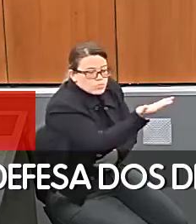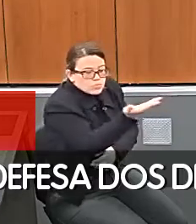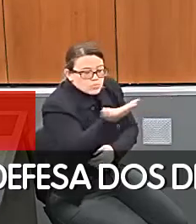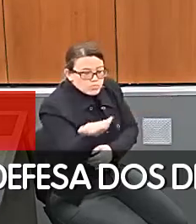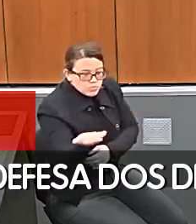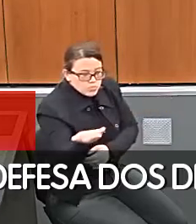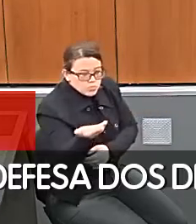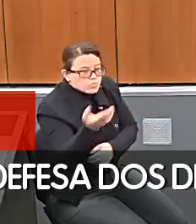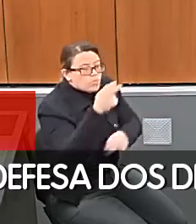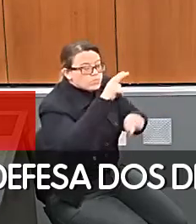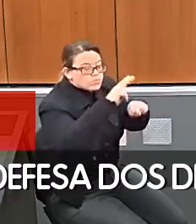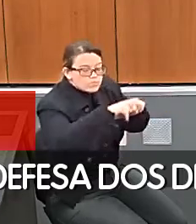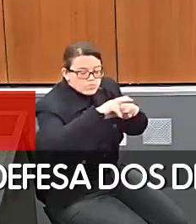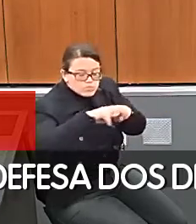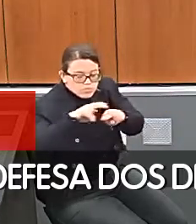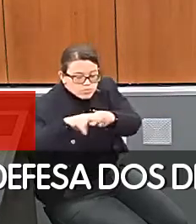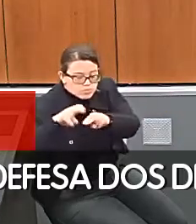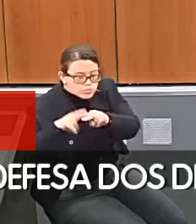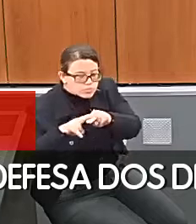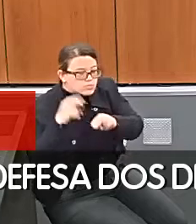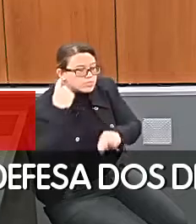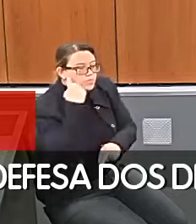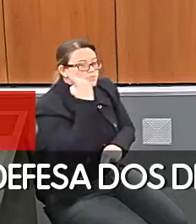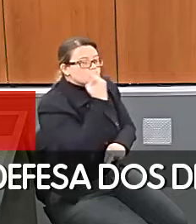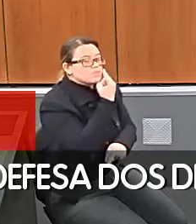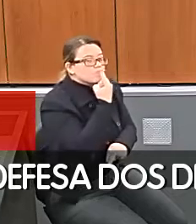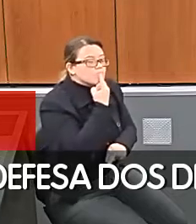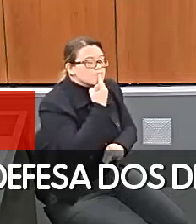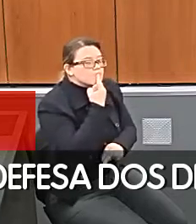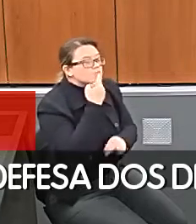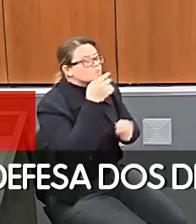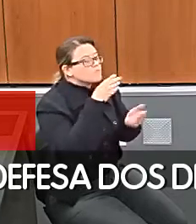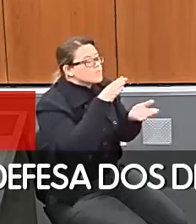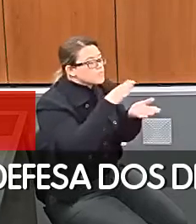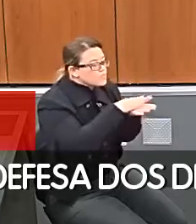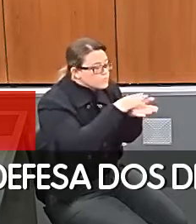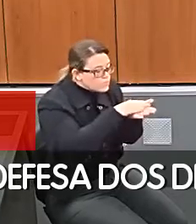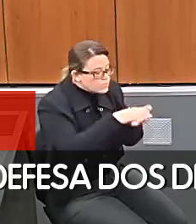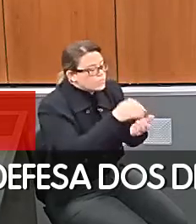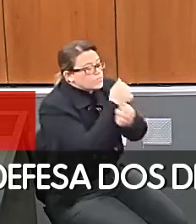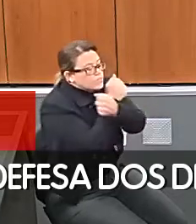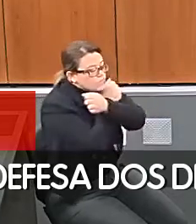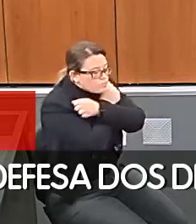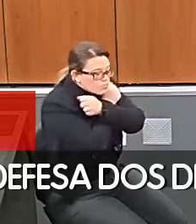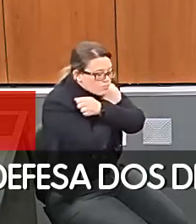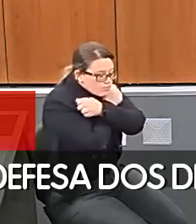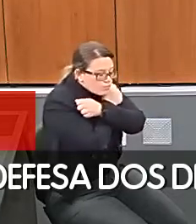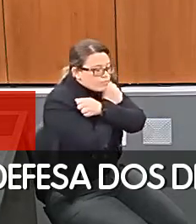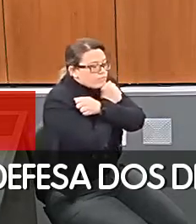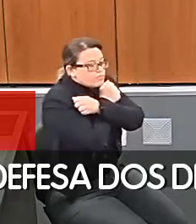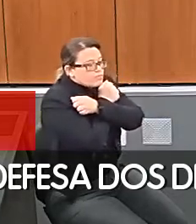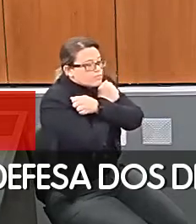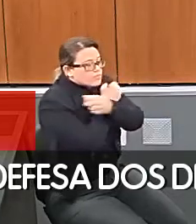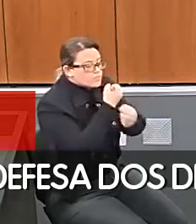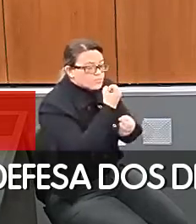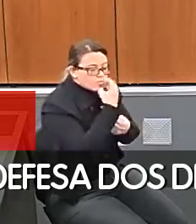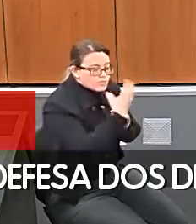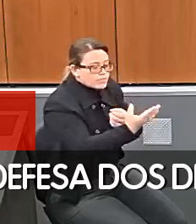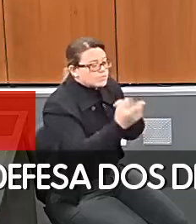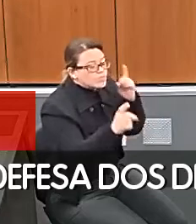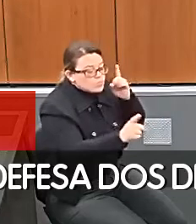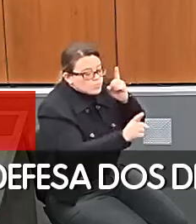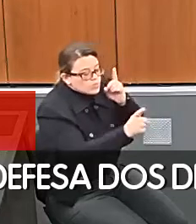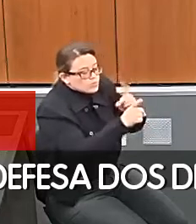esquerda, deficientes auditivos, recebam nosso carinhoso abraço, desejando que este